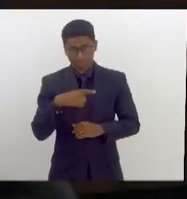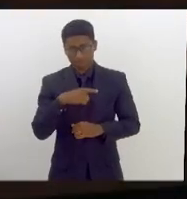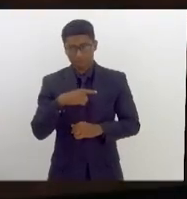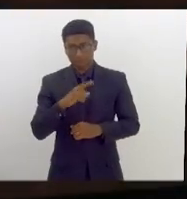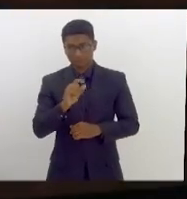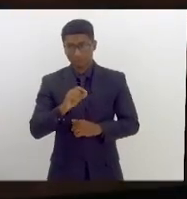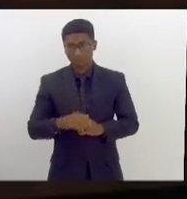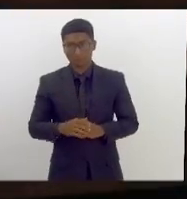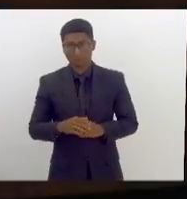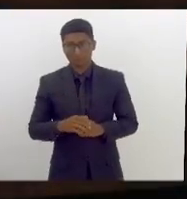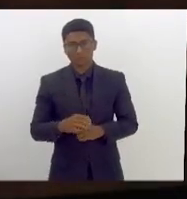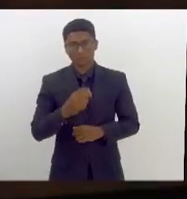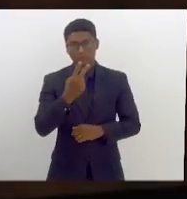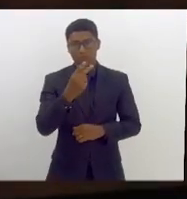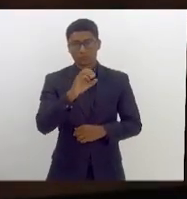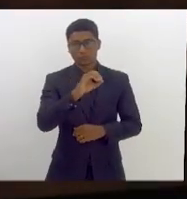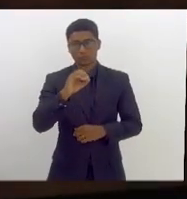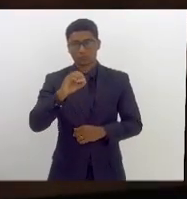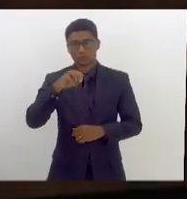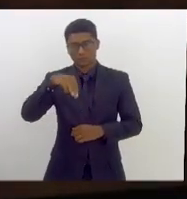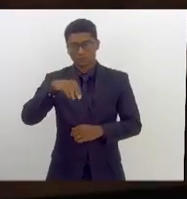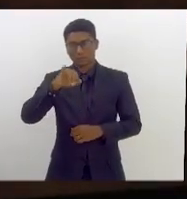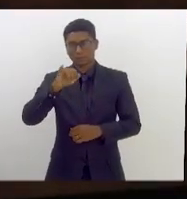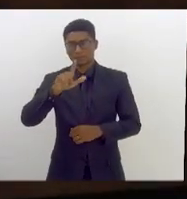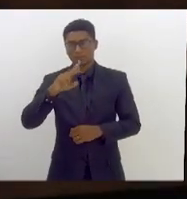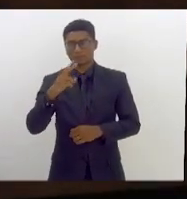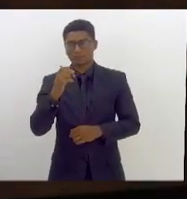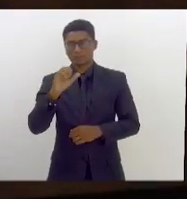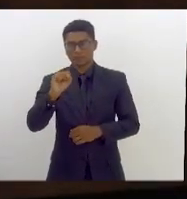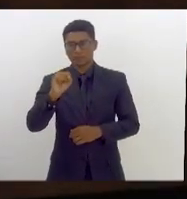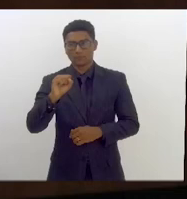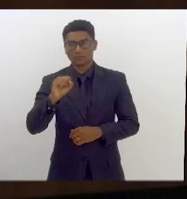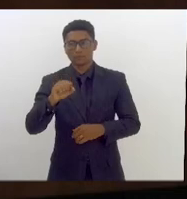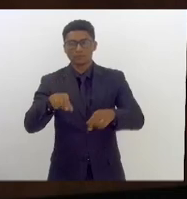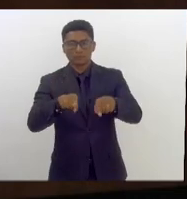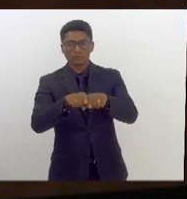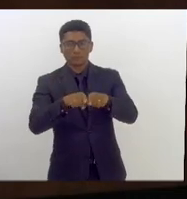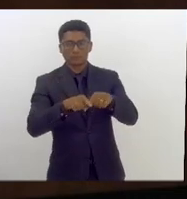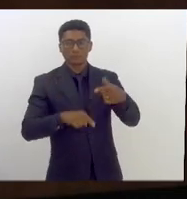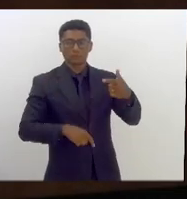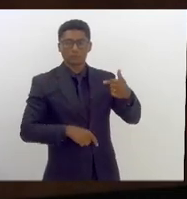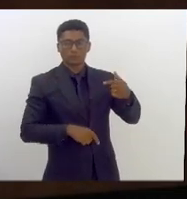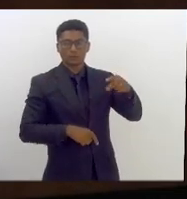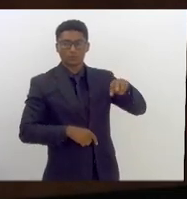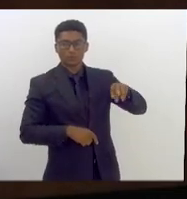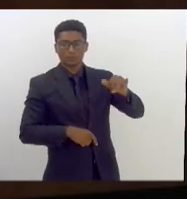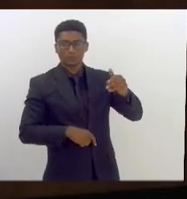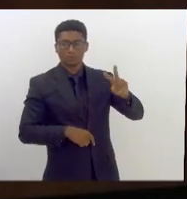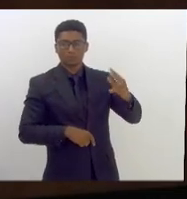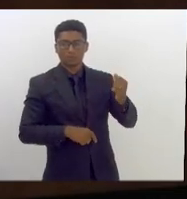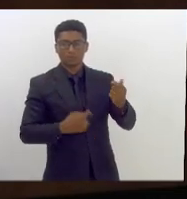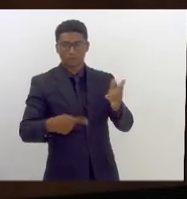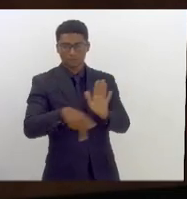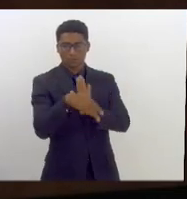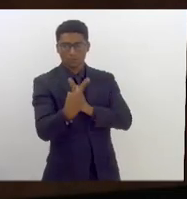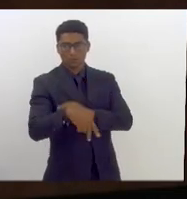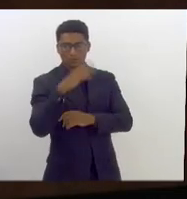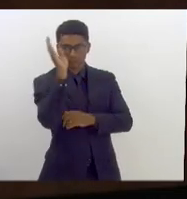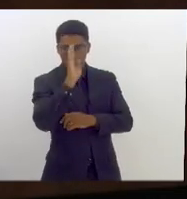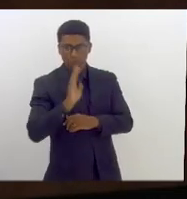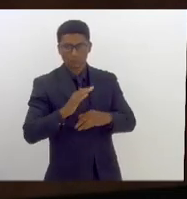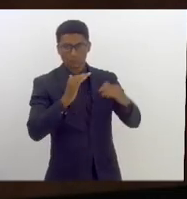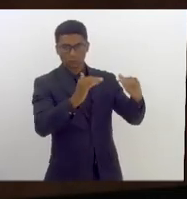as 200 milhas e também a outra parte de 12 milhas de soberania, isso dá mais ou